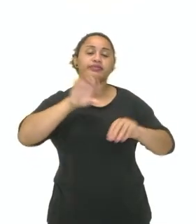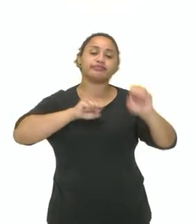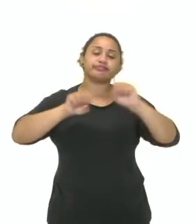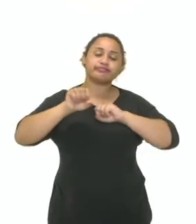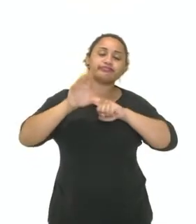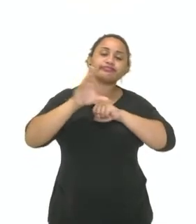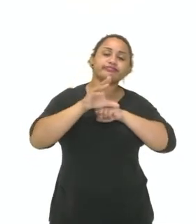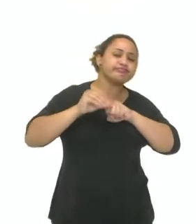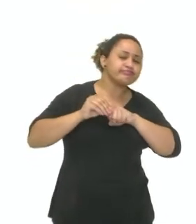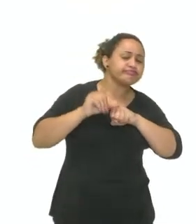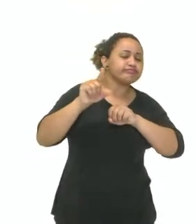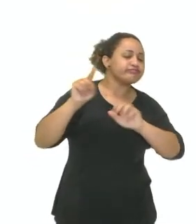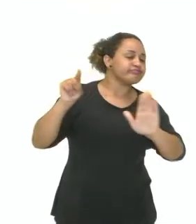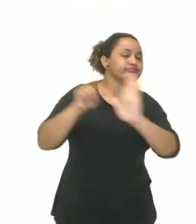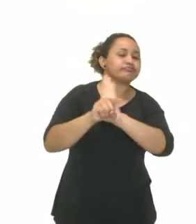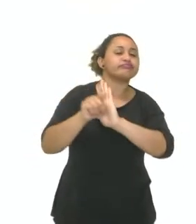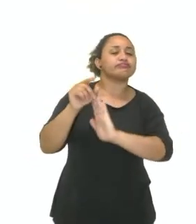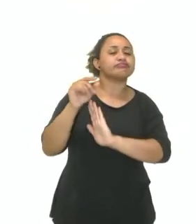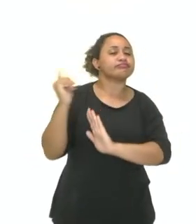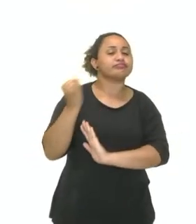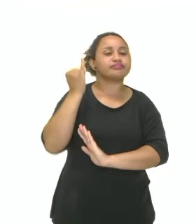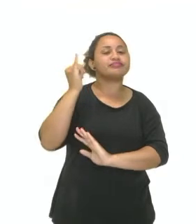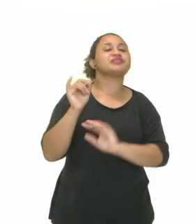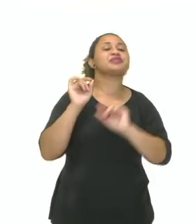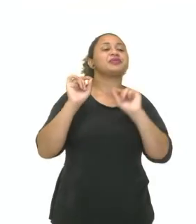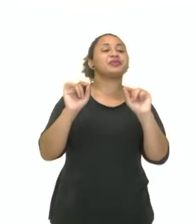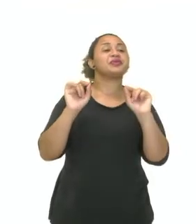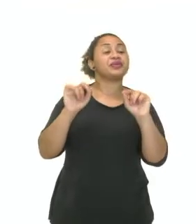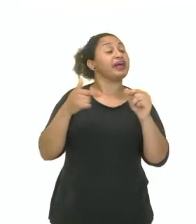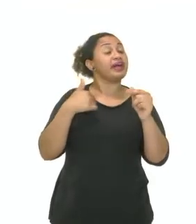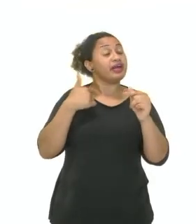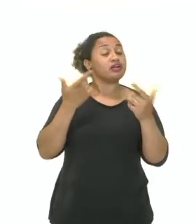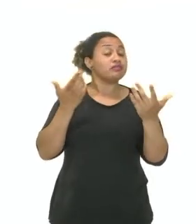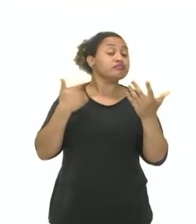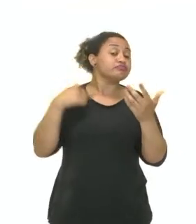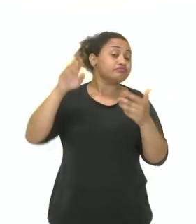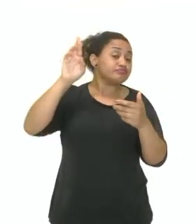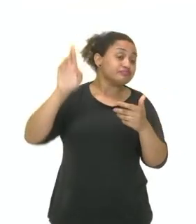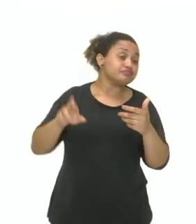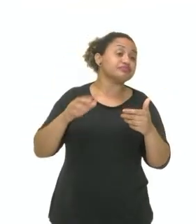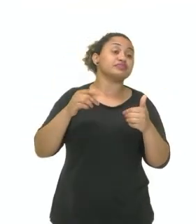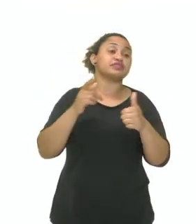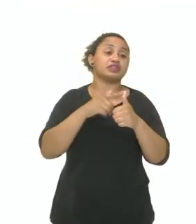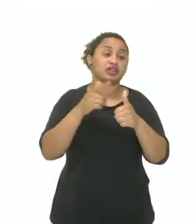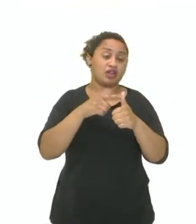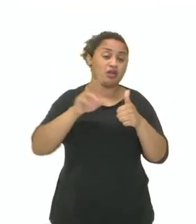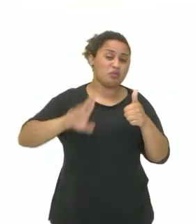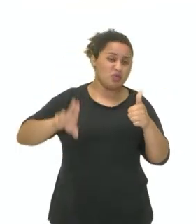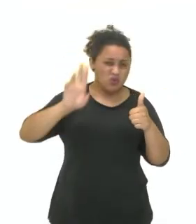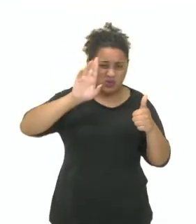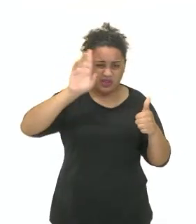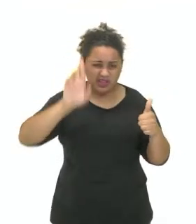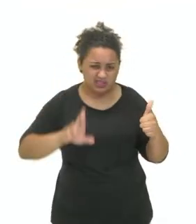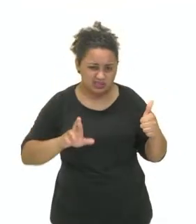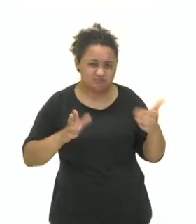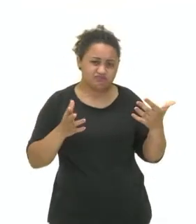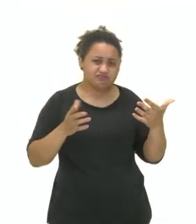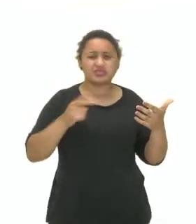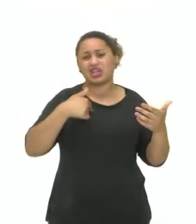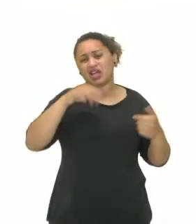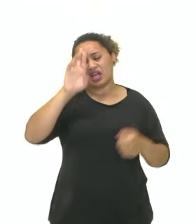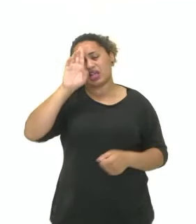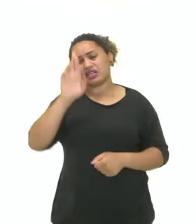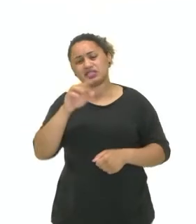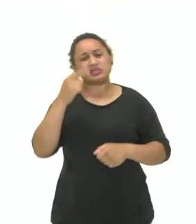das perguntas fundamentais a fazermos ao racionalismo. É primeiramente pelo uso da razão? É a razão que pensa